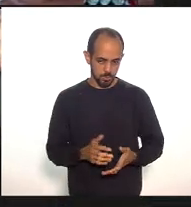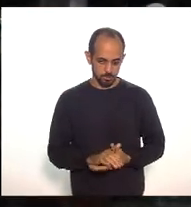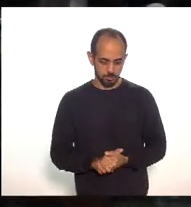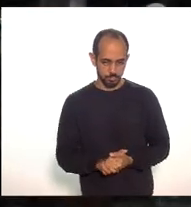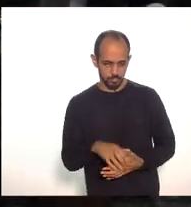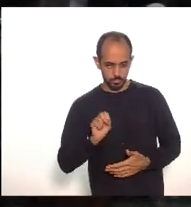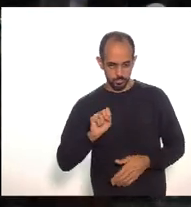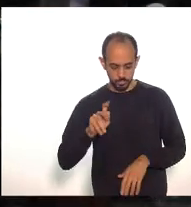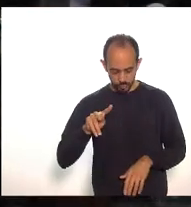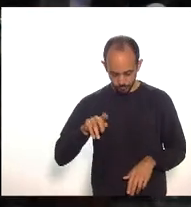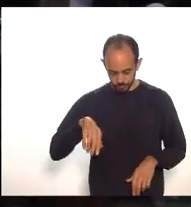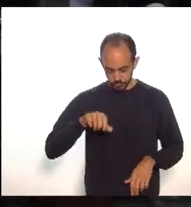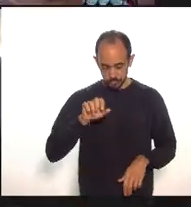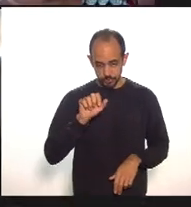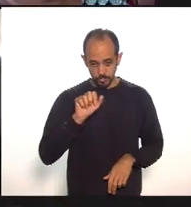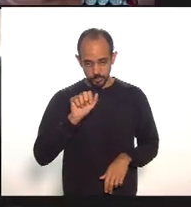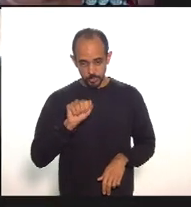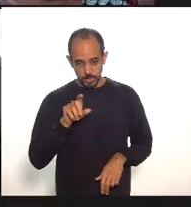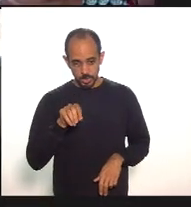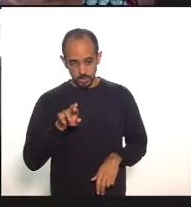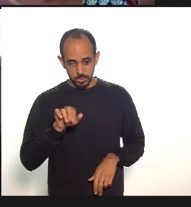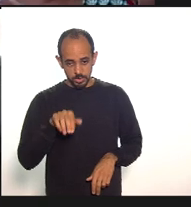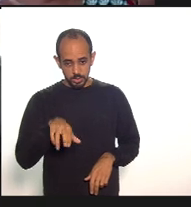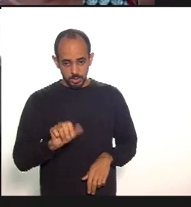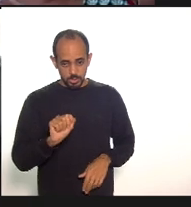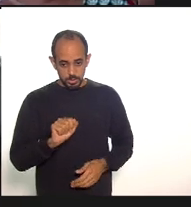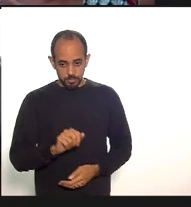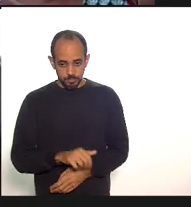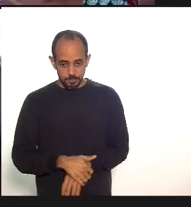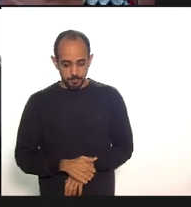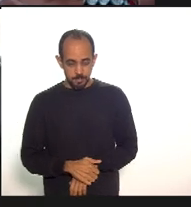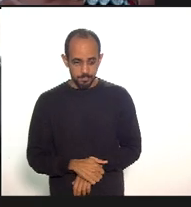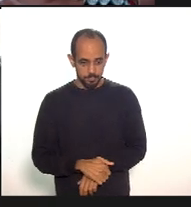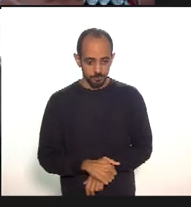o mercado Adriana obrigada a